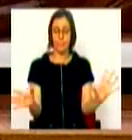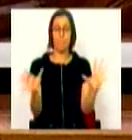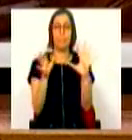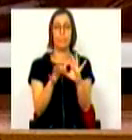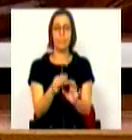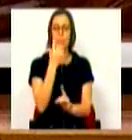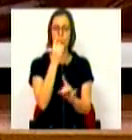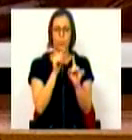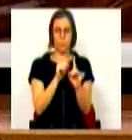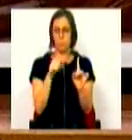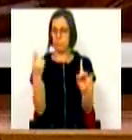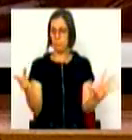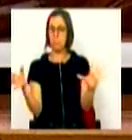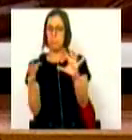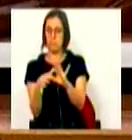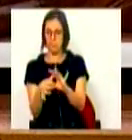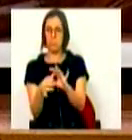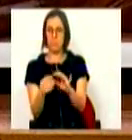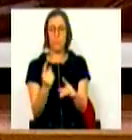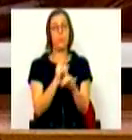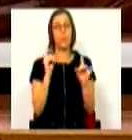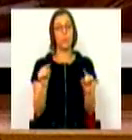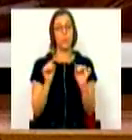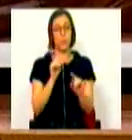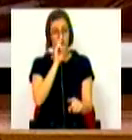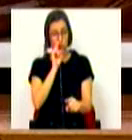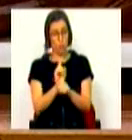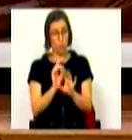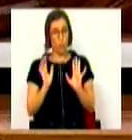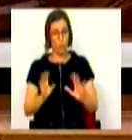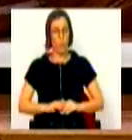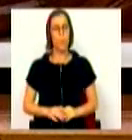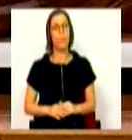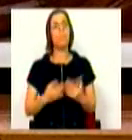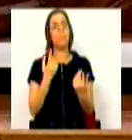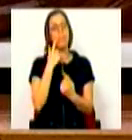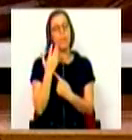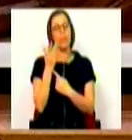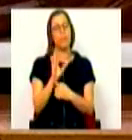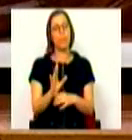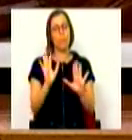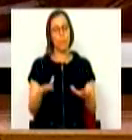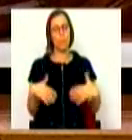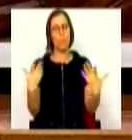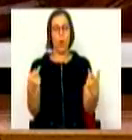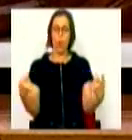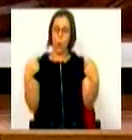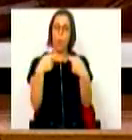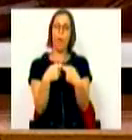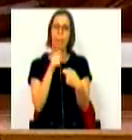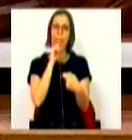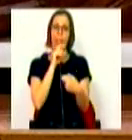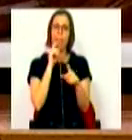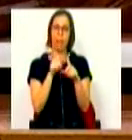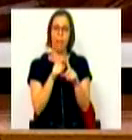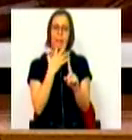Relaciono uma coisa com a outra porque, em simultâneo, demonstram como é possível compatibilizar